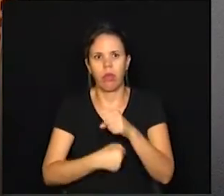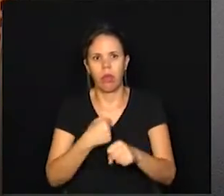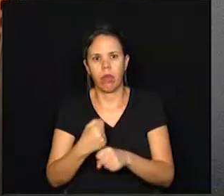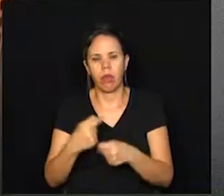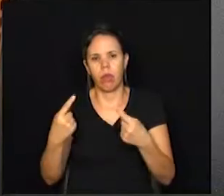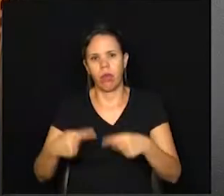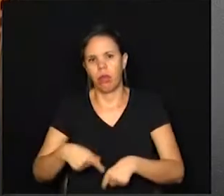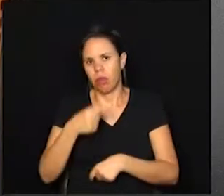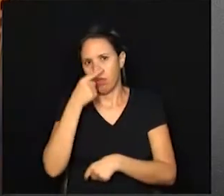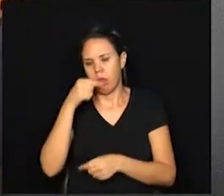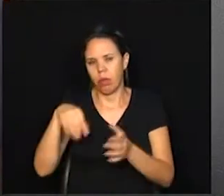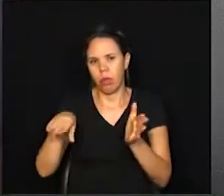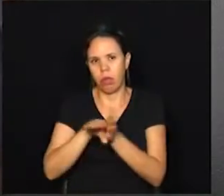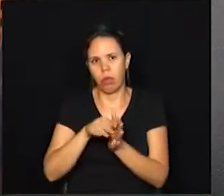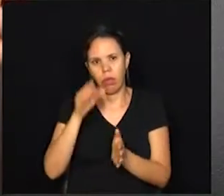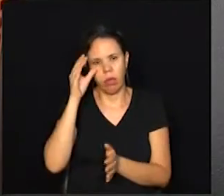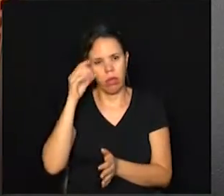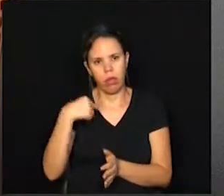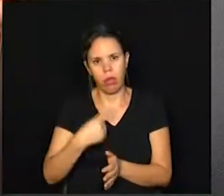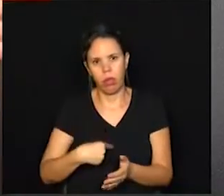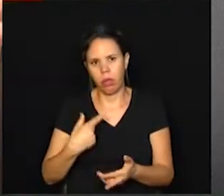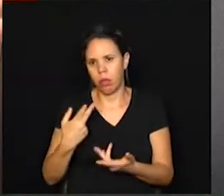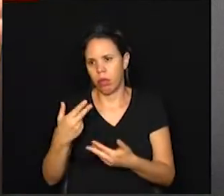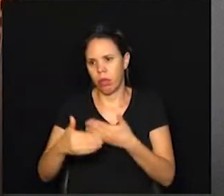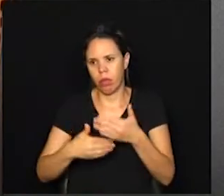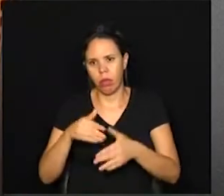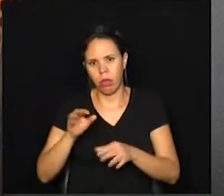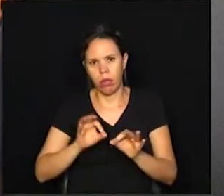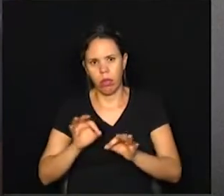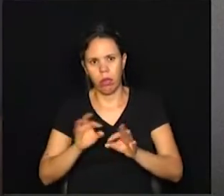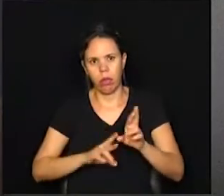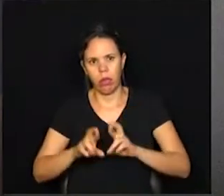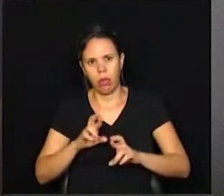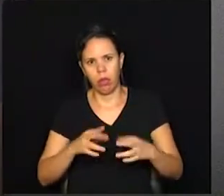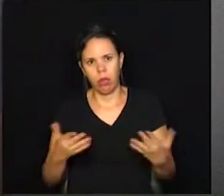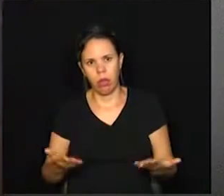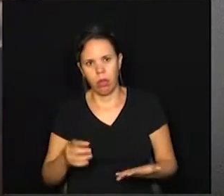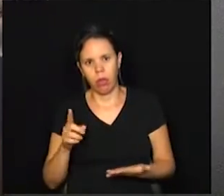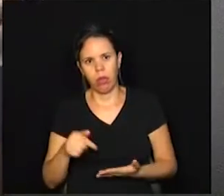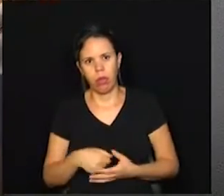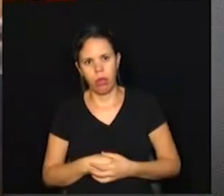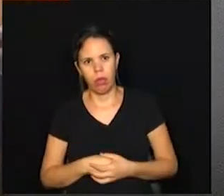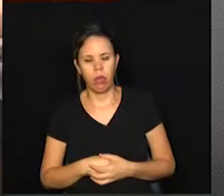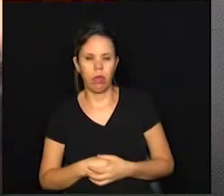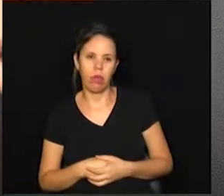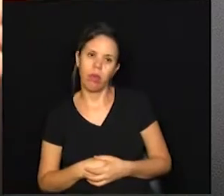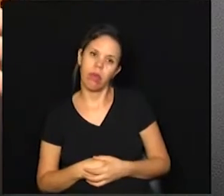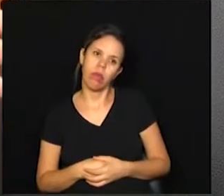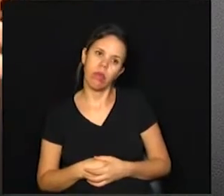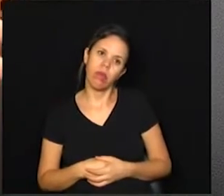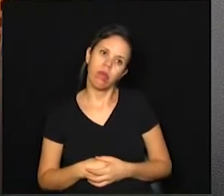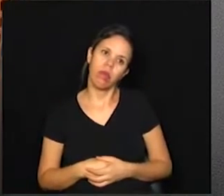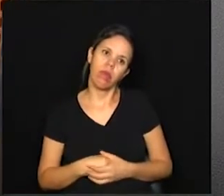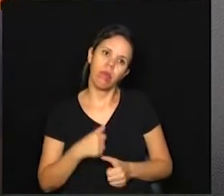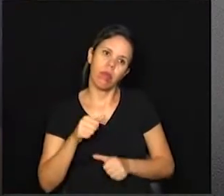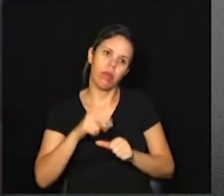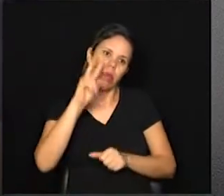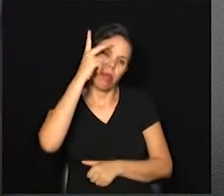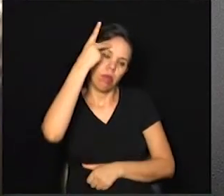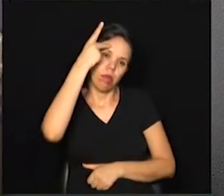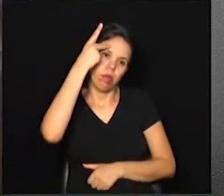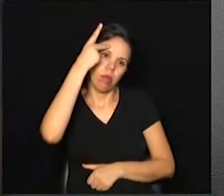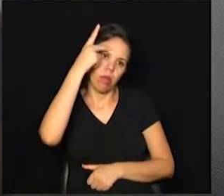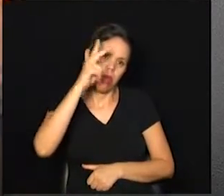gripe que vem da China, a mesma coisa, que é o mesmo processo. E agora não, gente, nós precisamos mudar, nós temos que dar